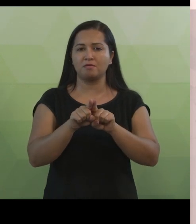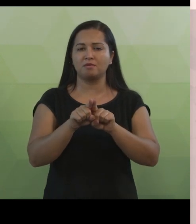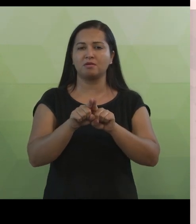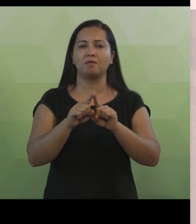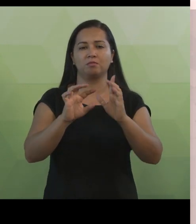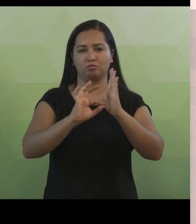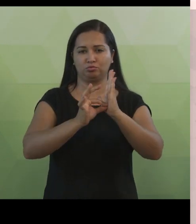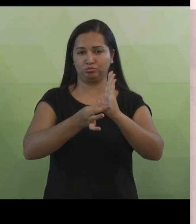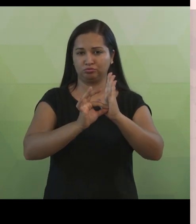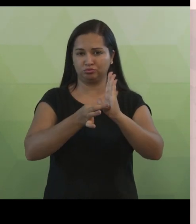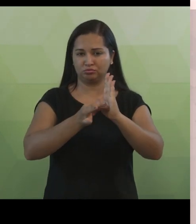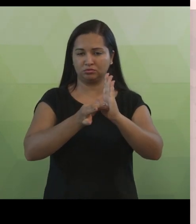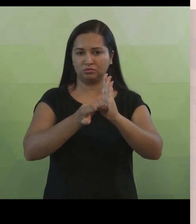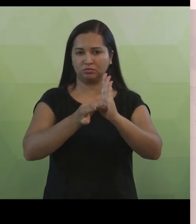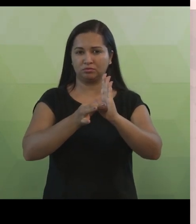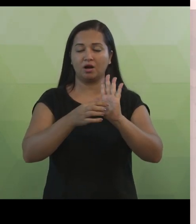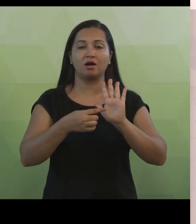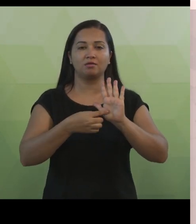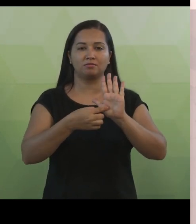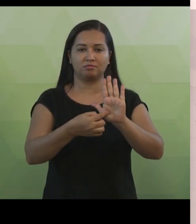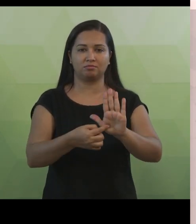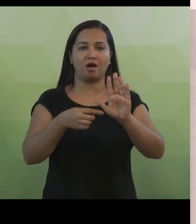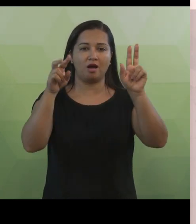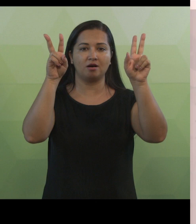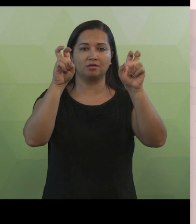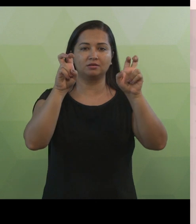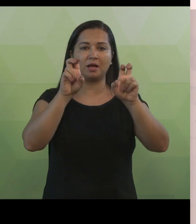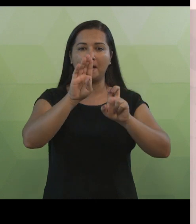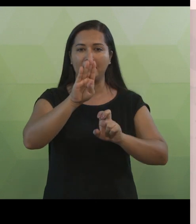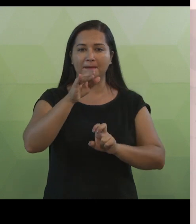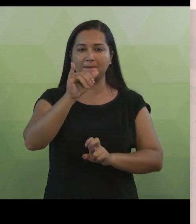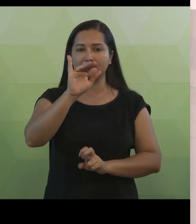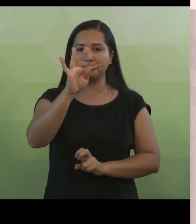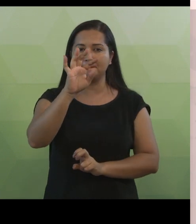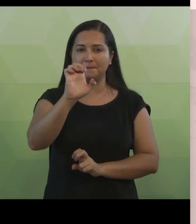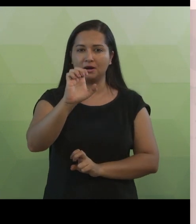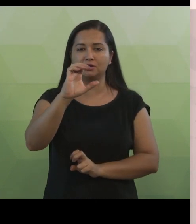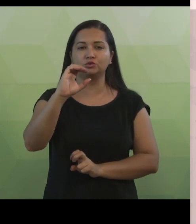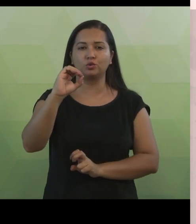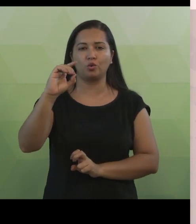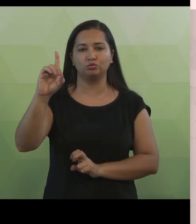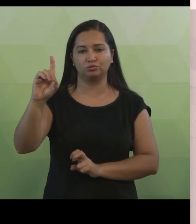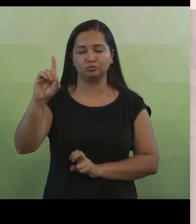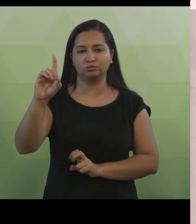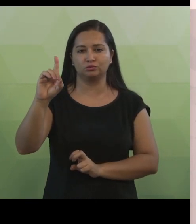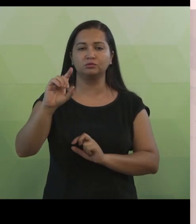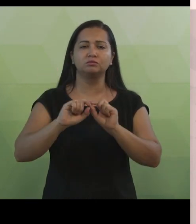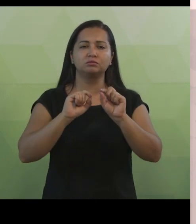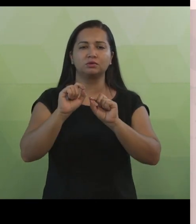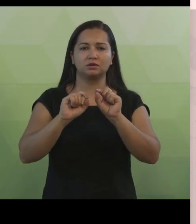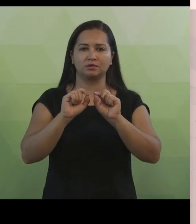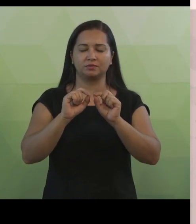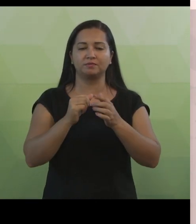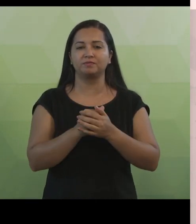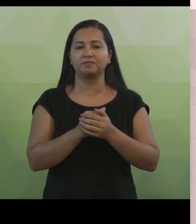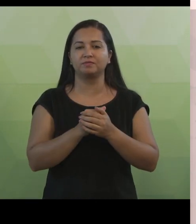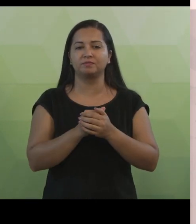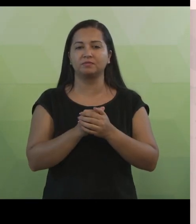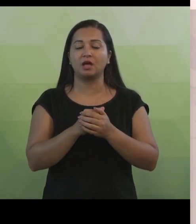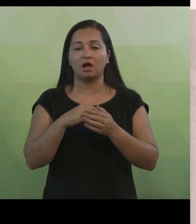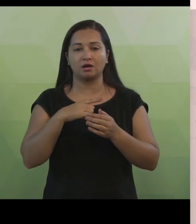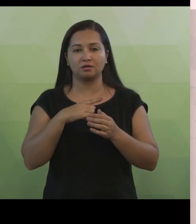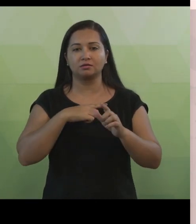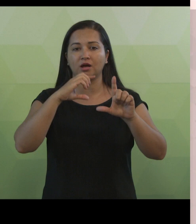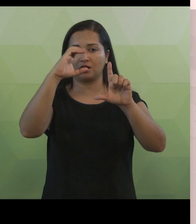Java. Daí vem outro termo importante, que é o bytecode. O bytecode é um código